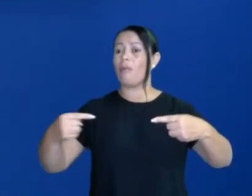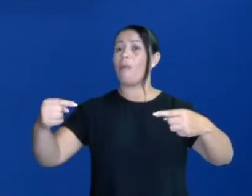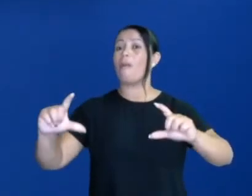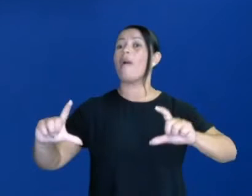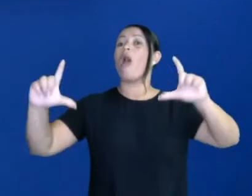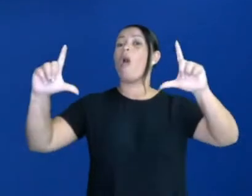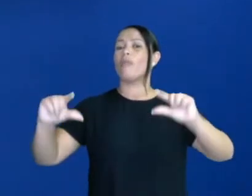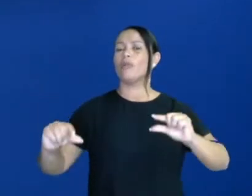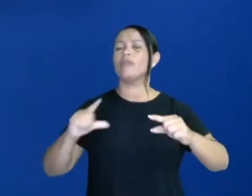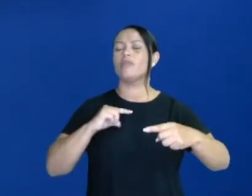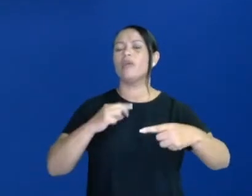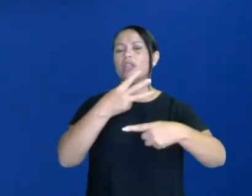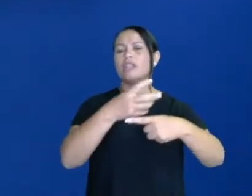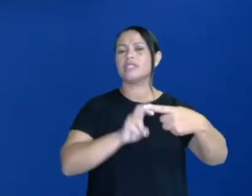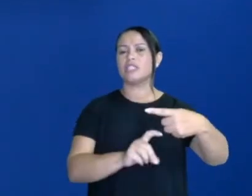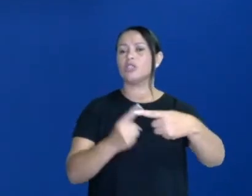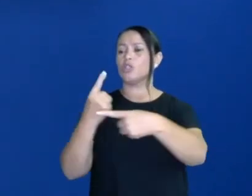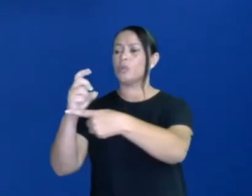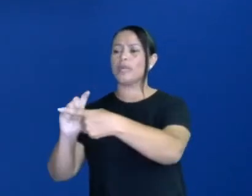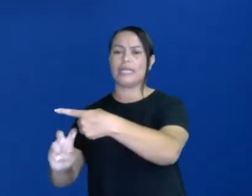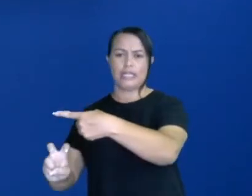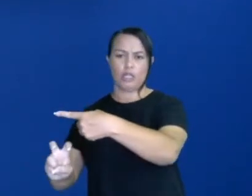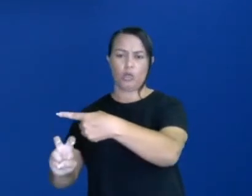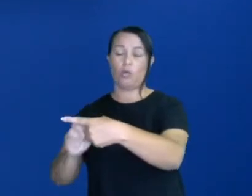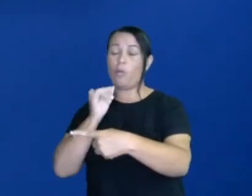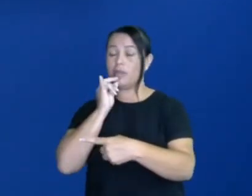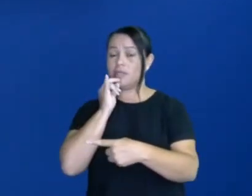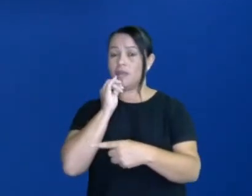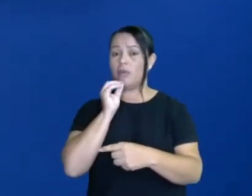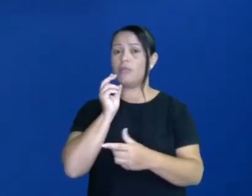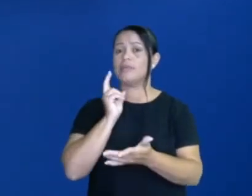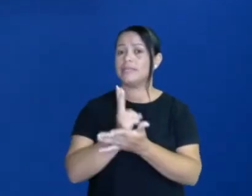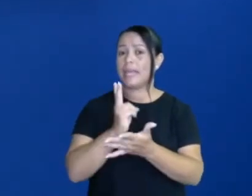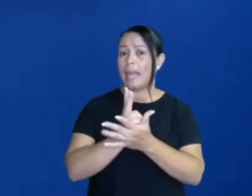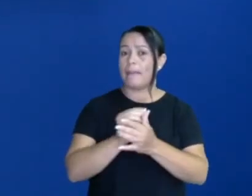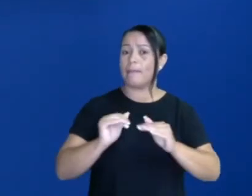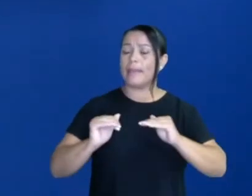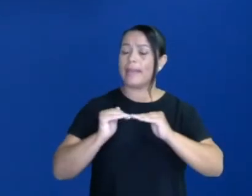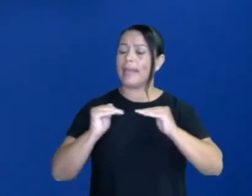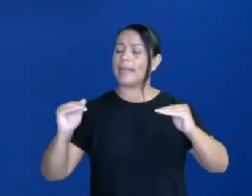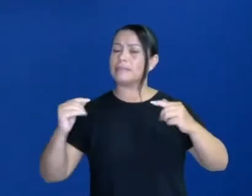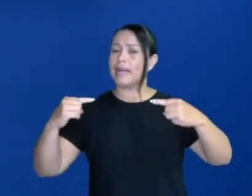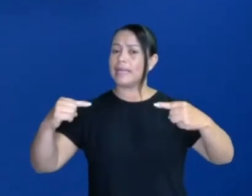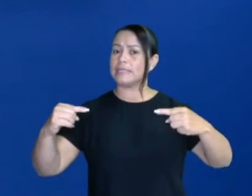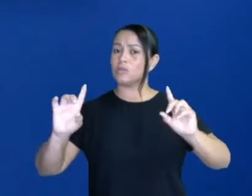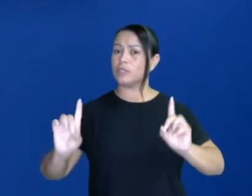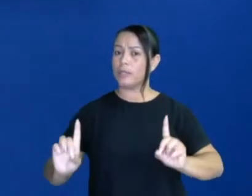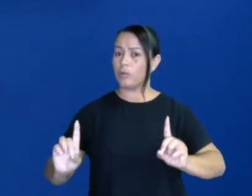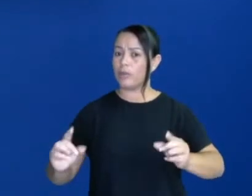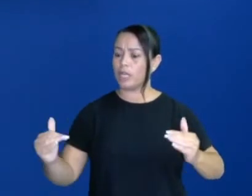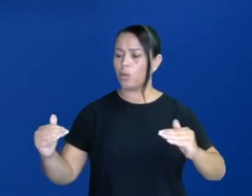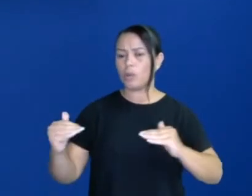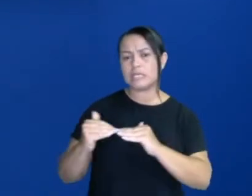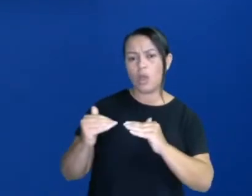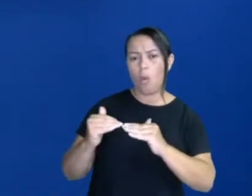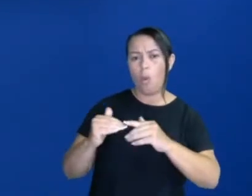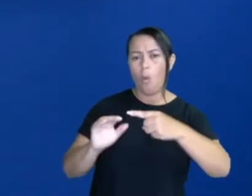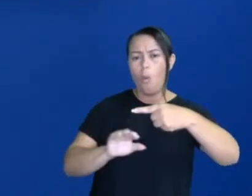tenho 3/5 e 1/5. O primeiro passo, quando as bases forem iguais, ou seja, quando os denominadores forem